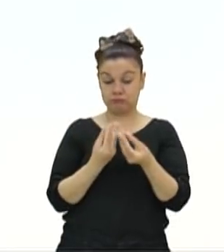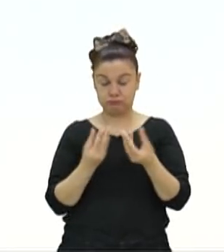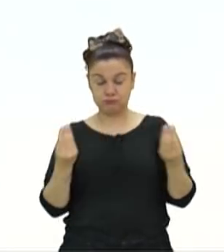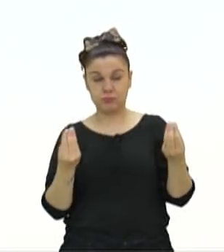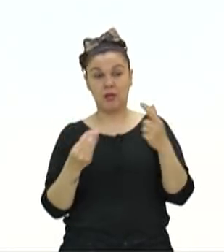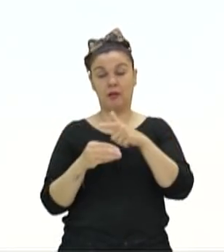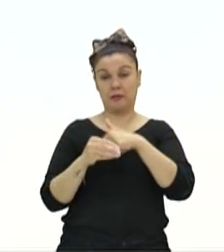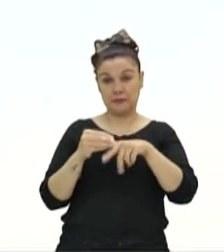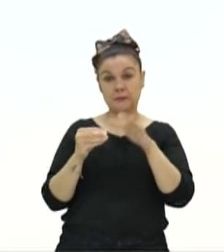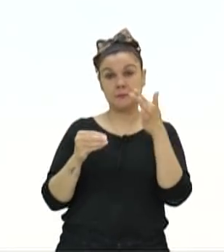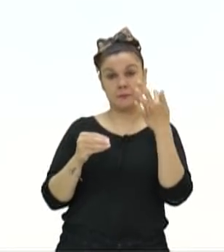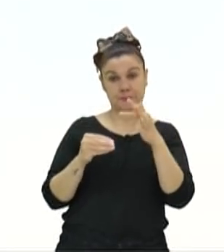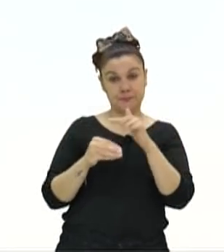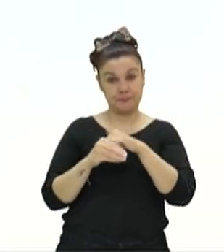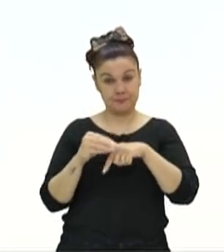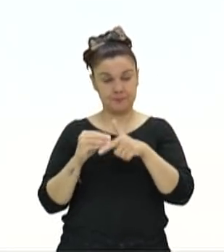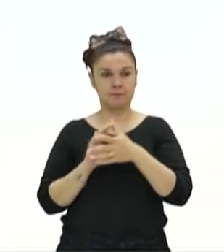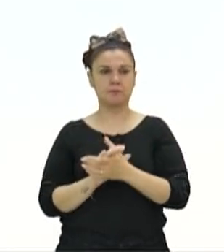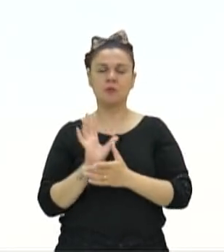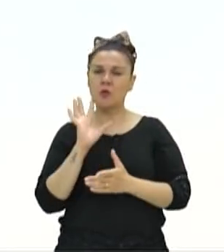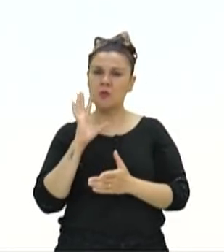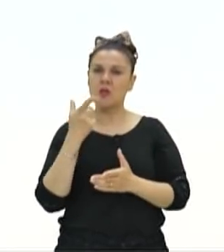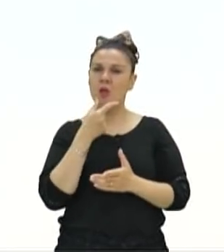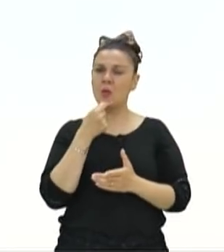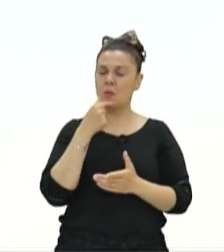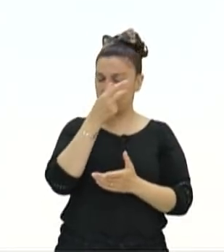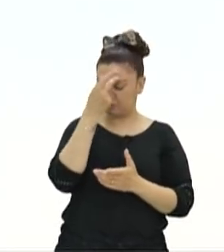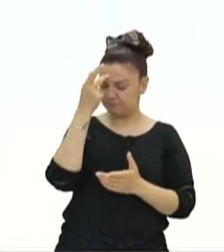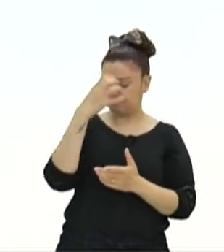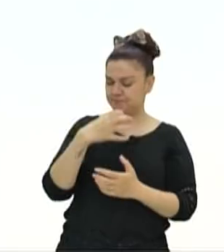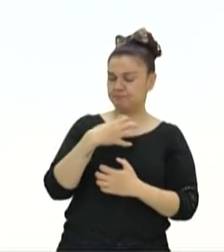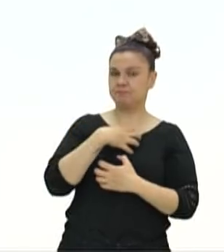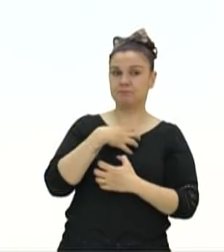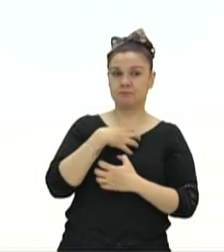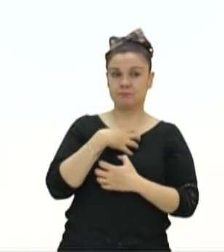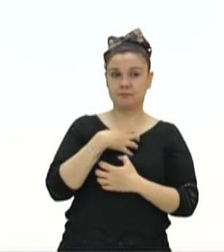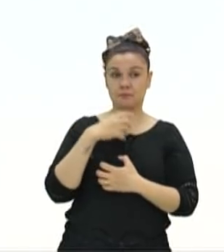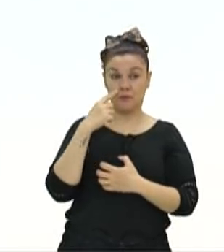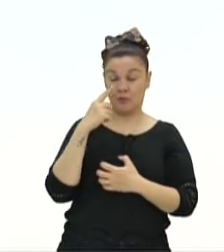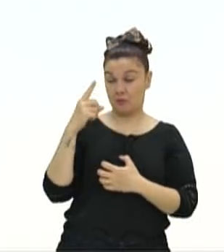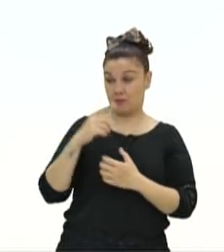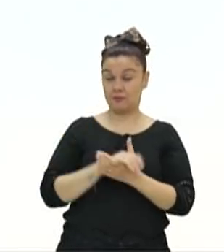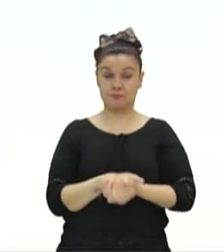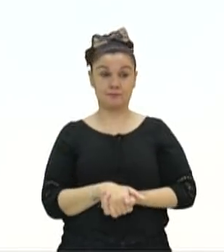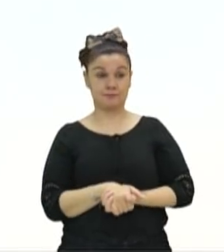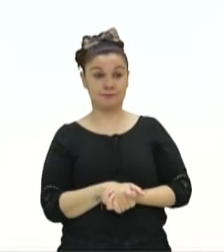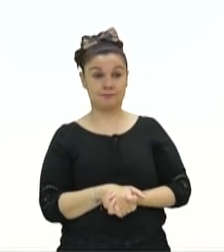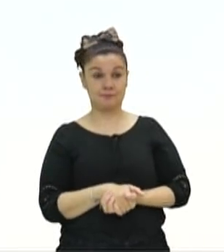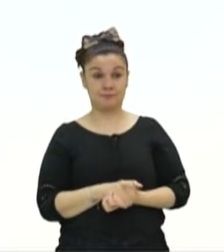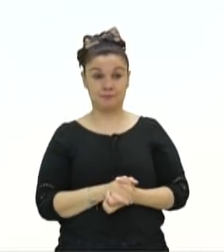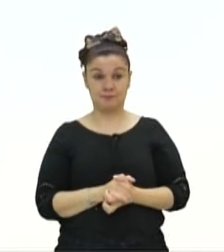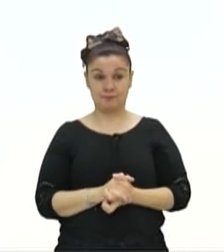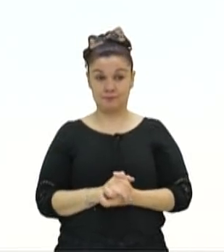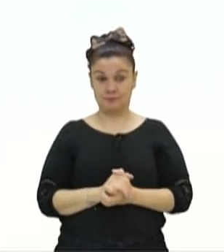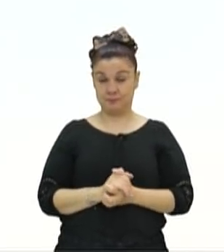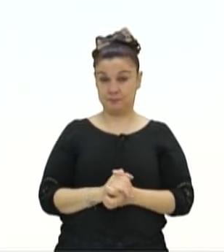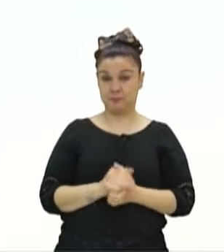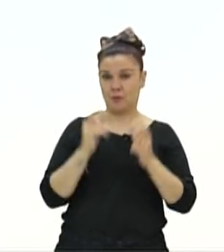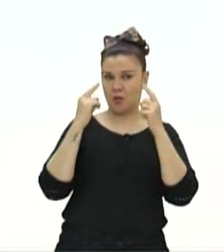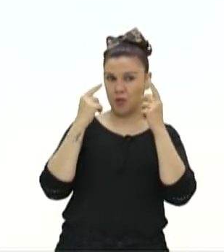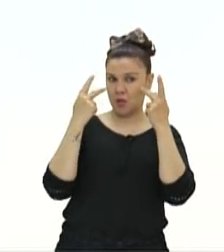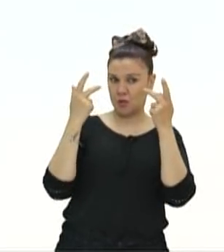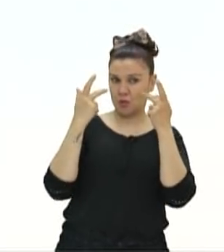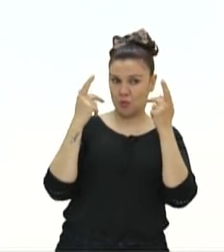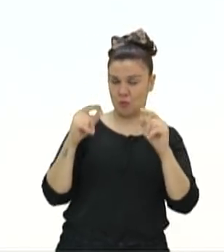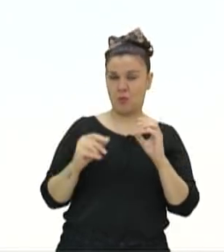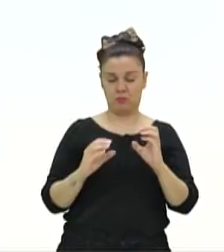e inflamando ela. E o que o menino vai sentir? Olha só essa imagem aqui para entender. Então aqui, né, uma situação